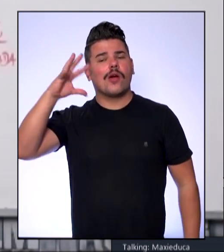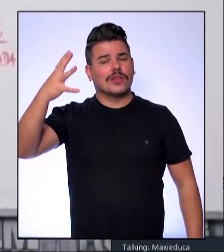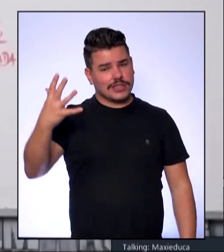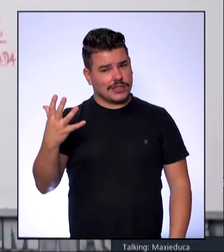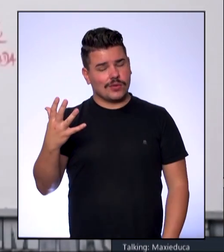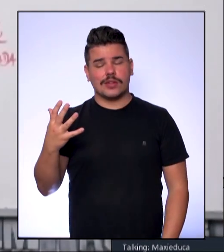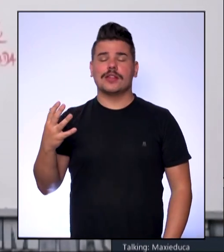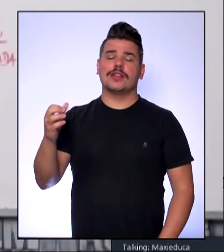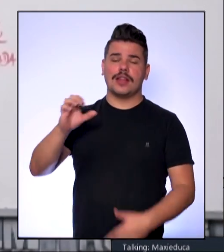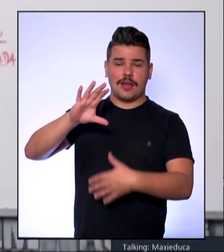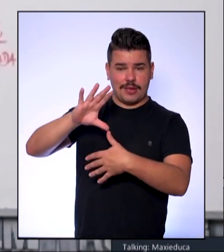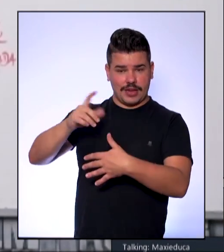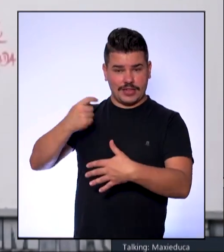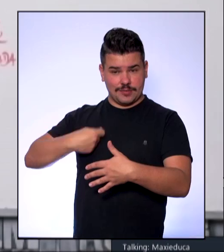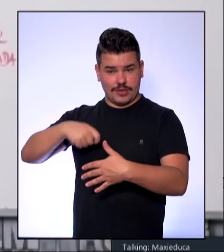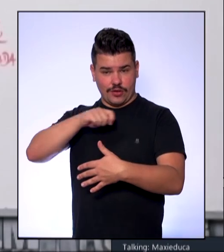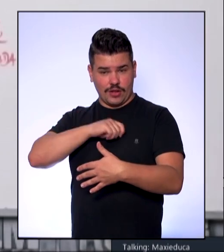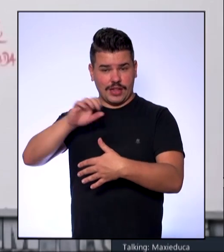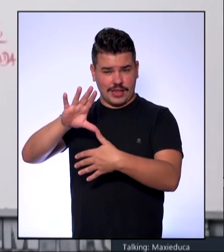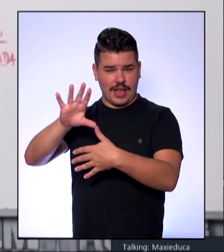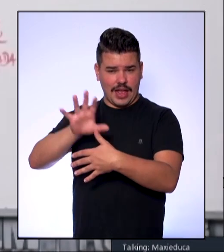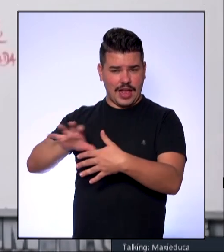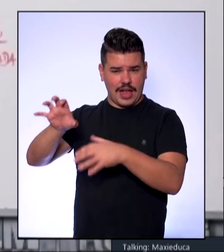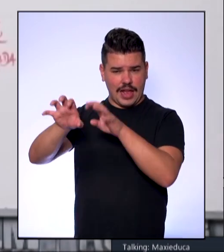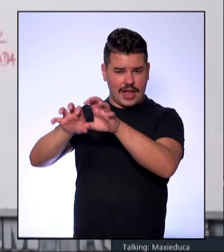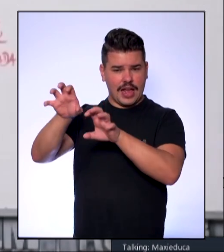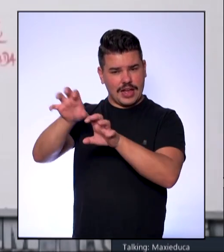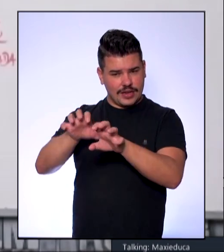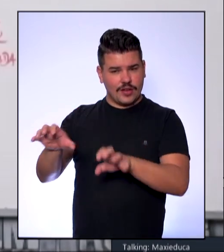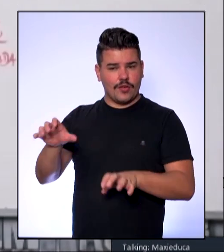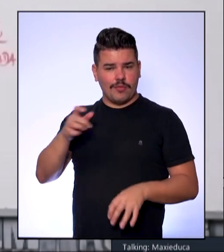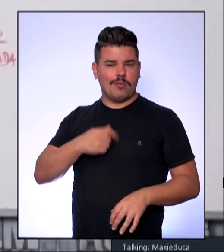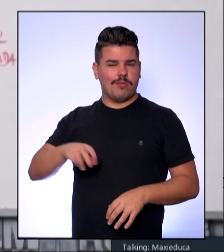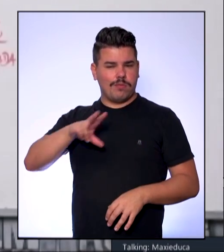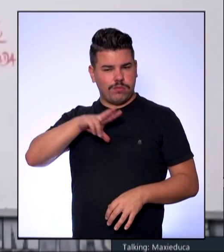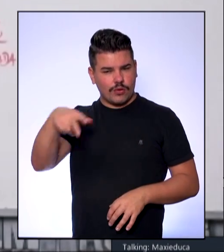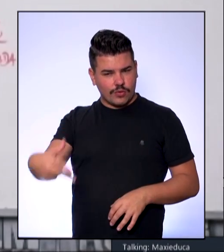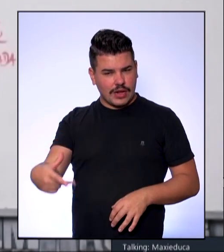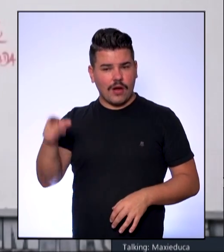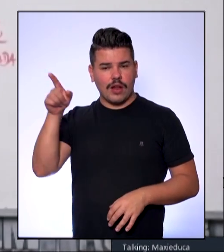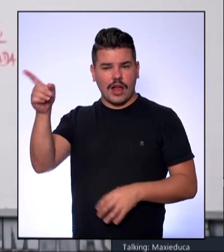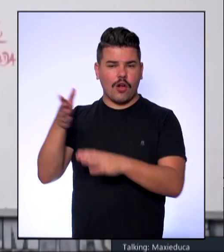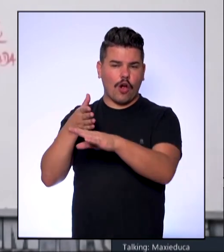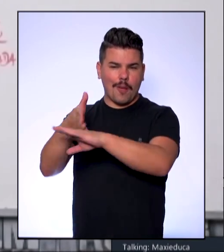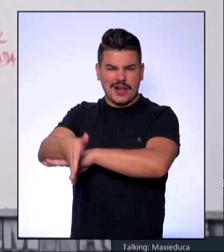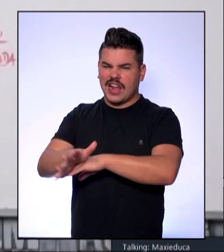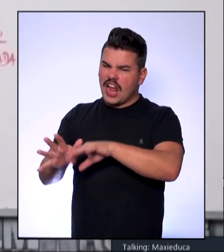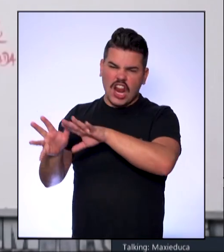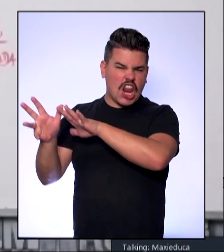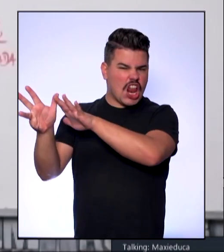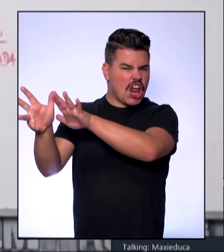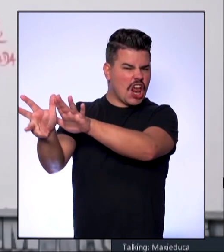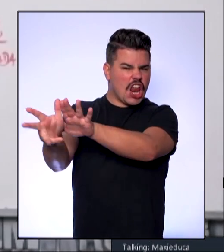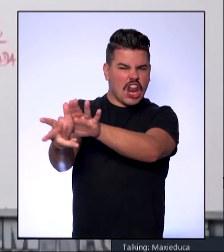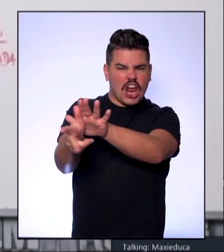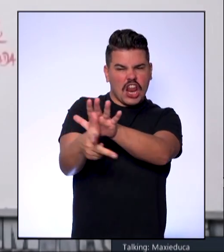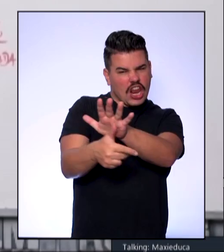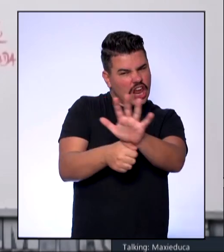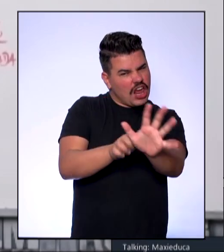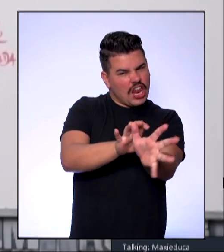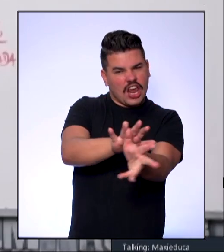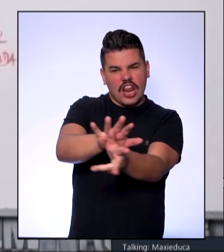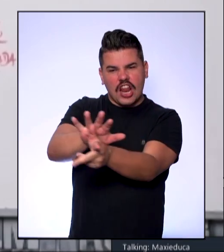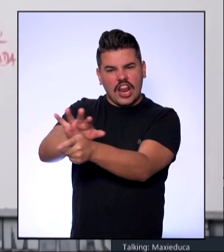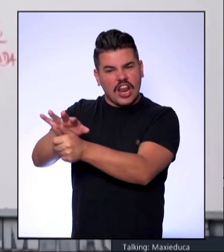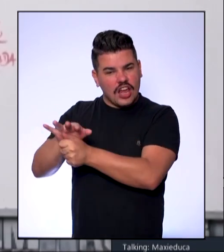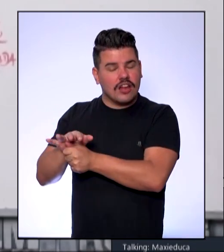América Espanhola quanto na América Portuguesa, nós começamos a ver um saque, um roubo. Eu vou